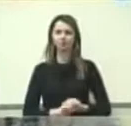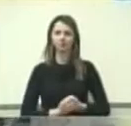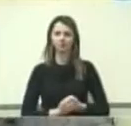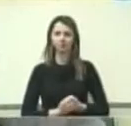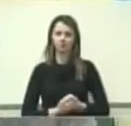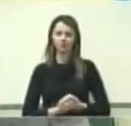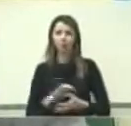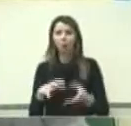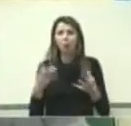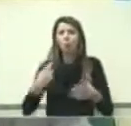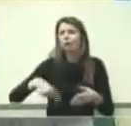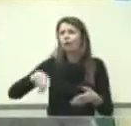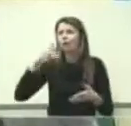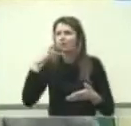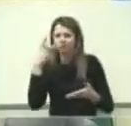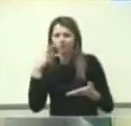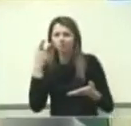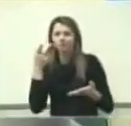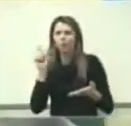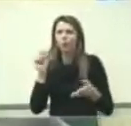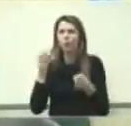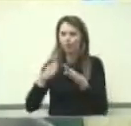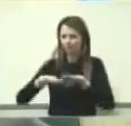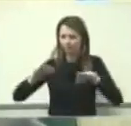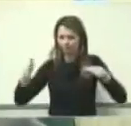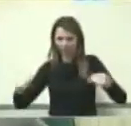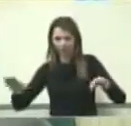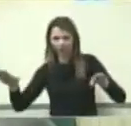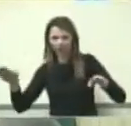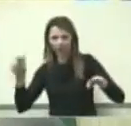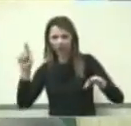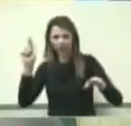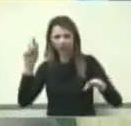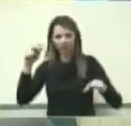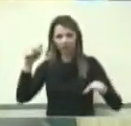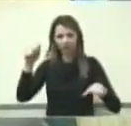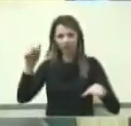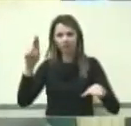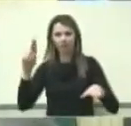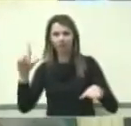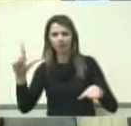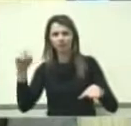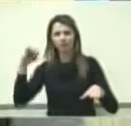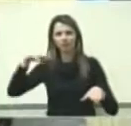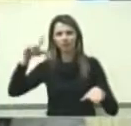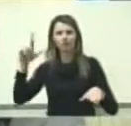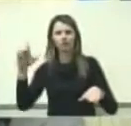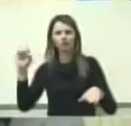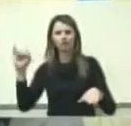quando nós falamos sobre o mar da Galileia sobre o mar